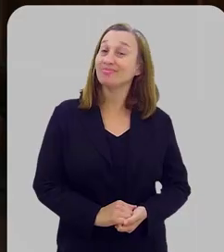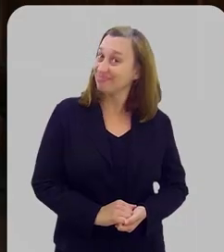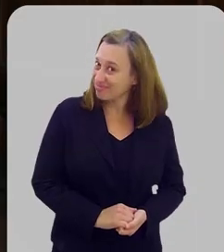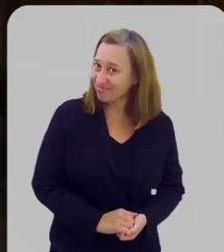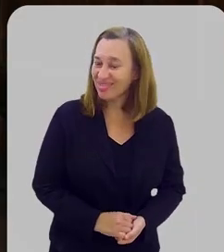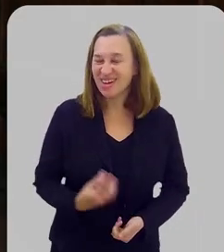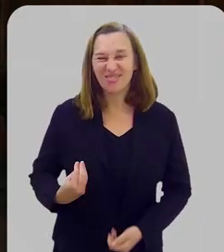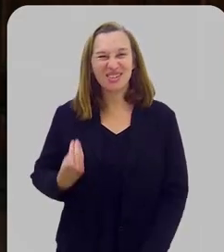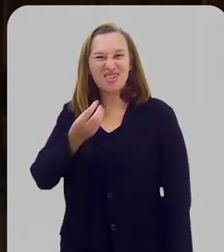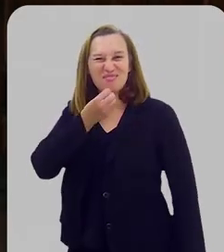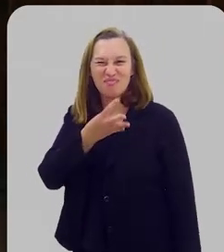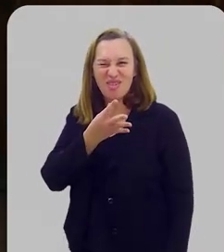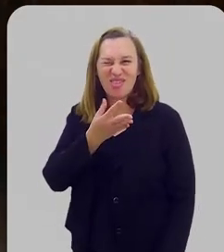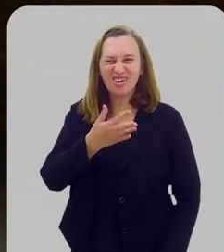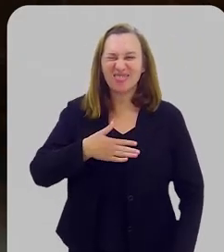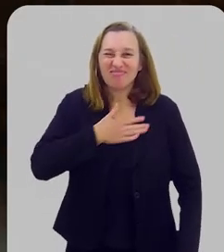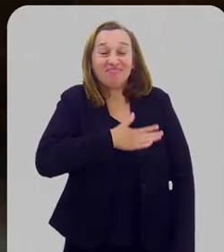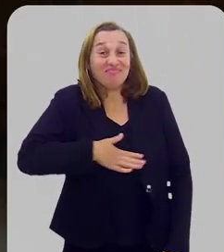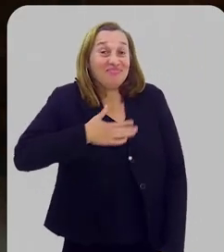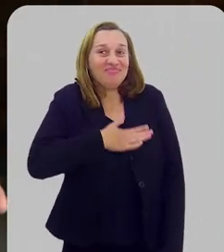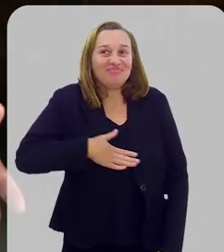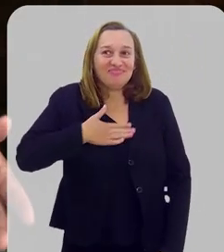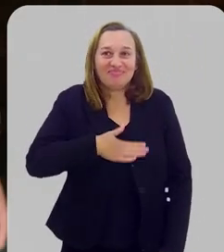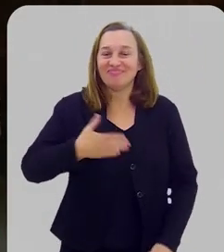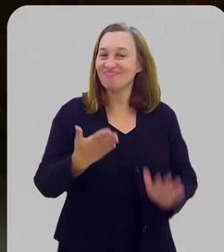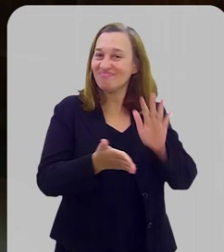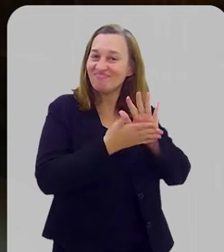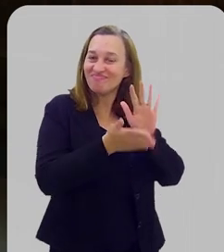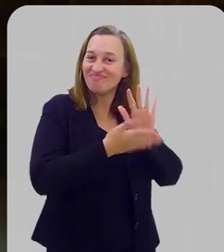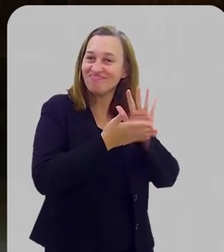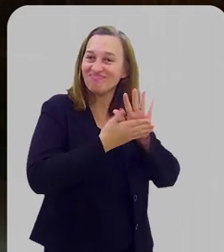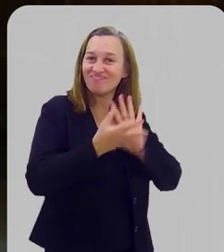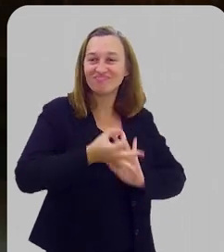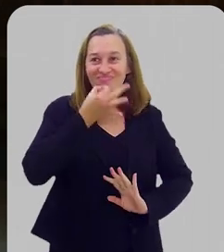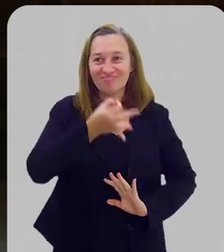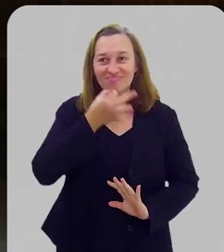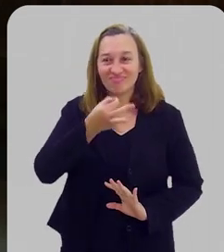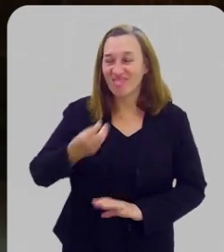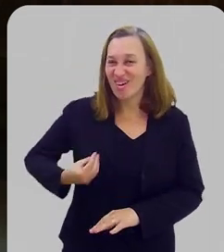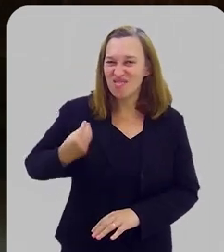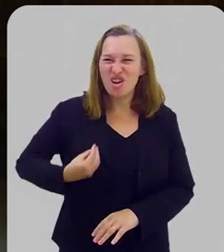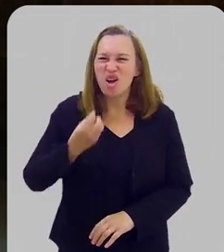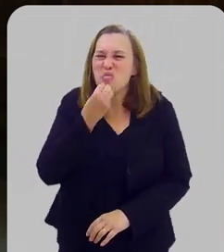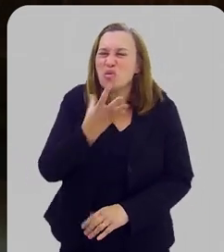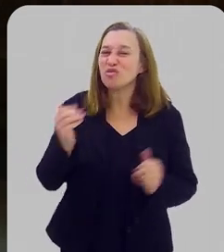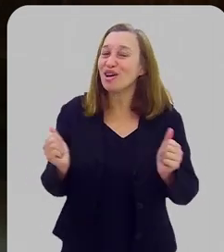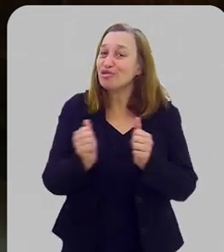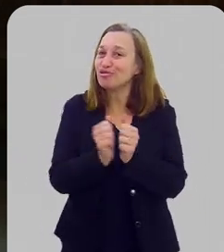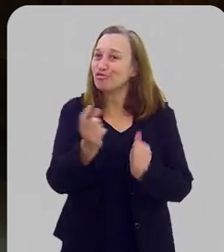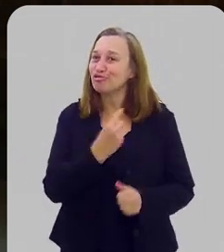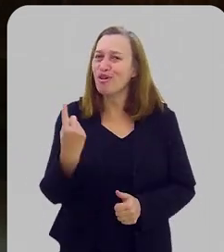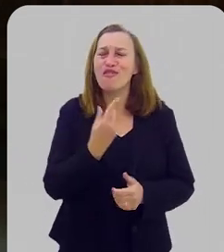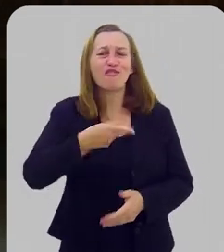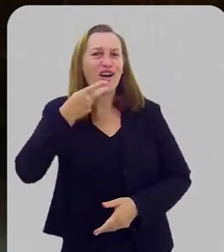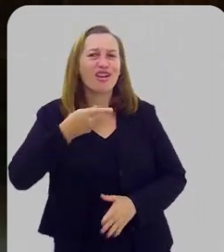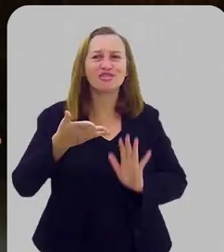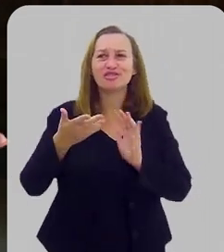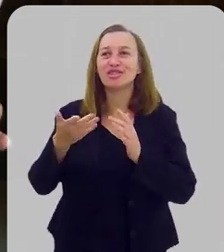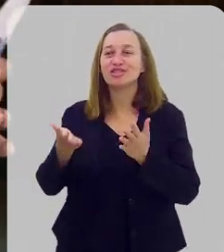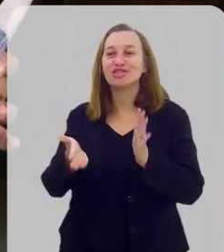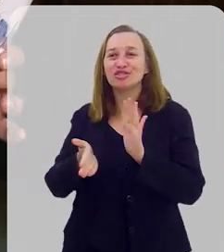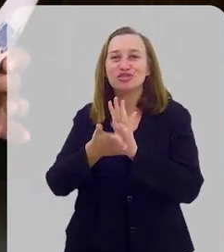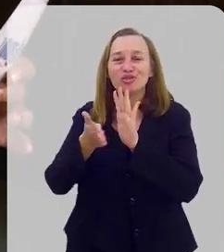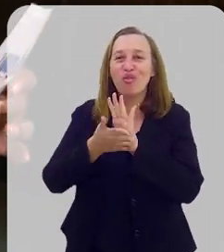Eita vida boa prazer muito grande é o programa louvor som no ar é bom demais estarmos juntos falando de